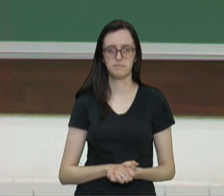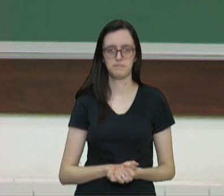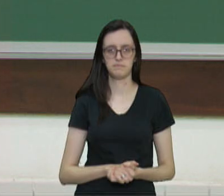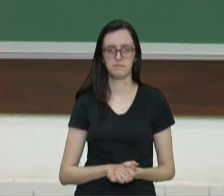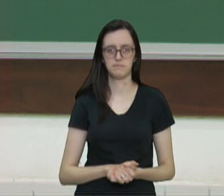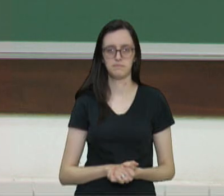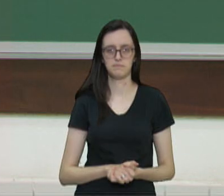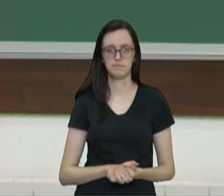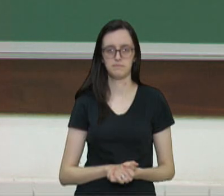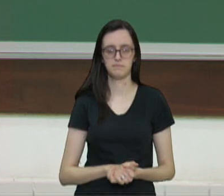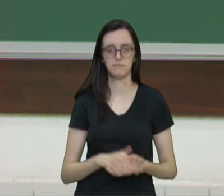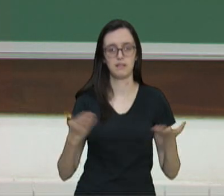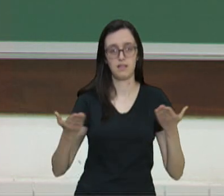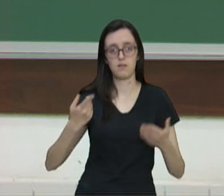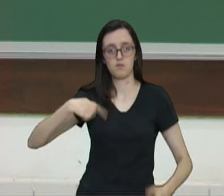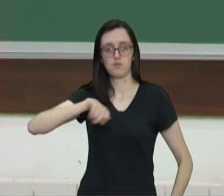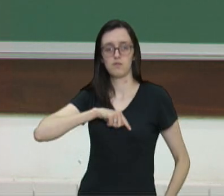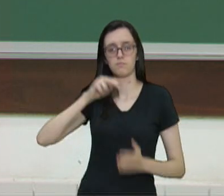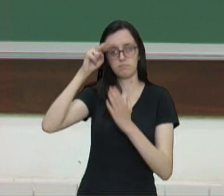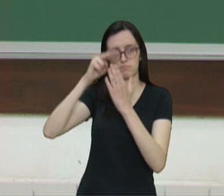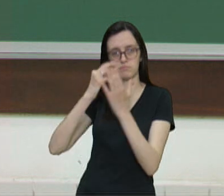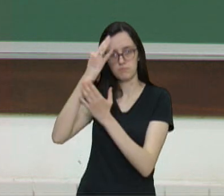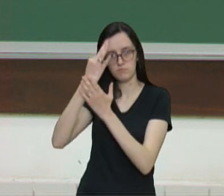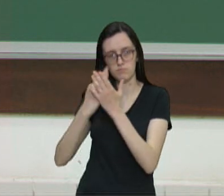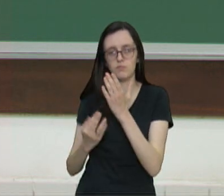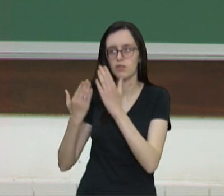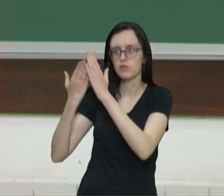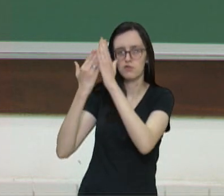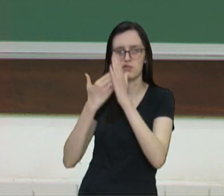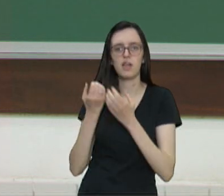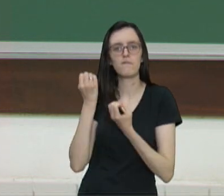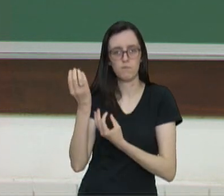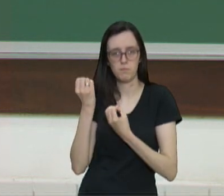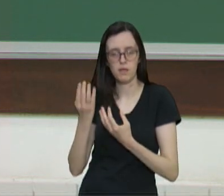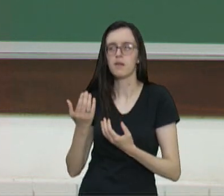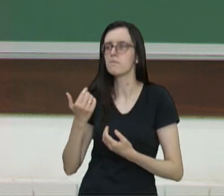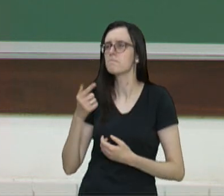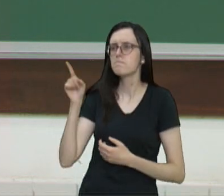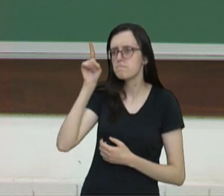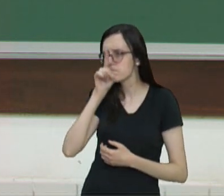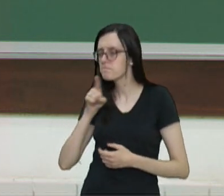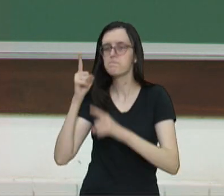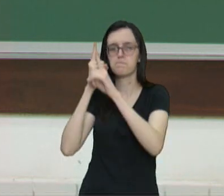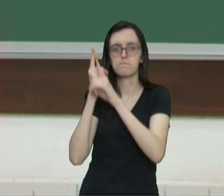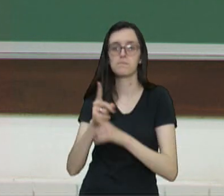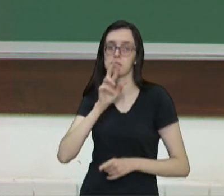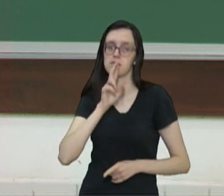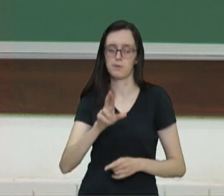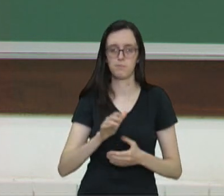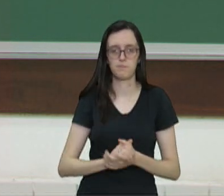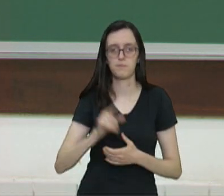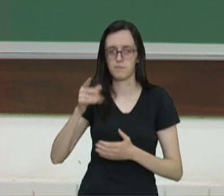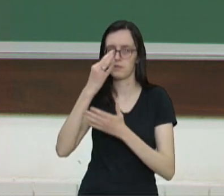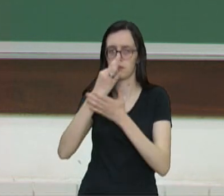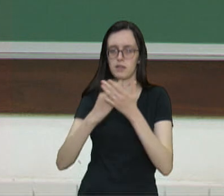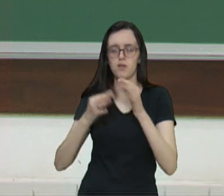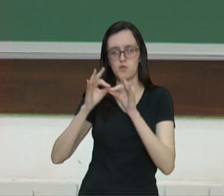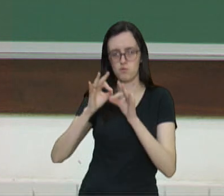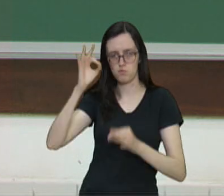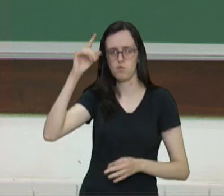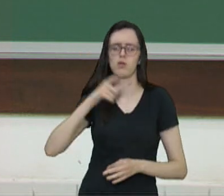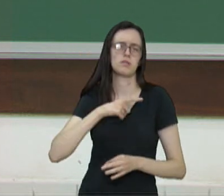Bom, então agora nós lemos o texto, retiramos as informações, vamos conferir as nossas respostas. Esse é um texto longo, com